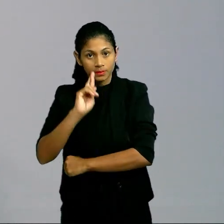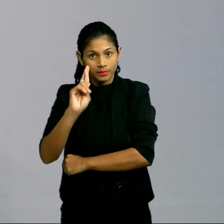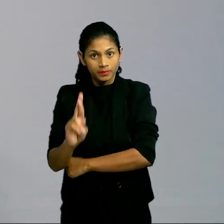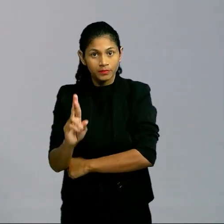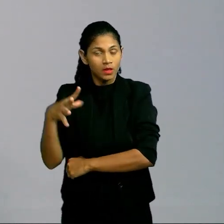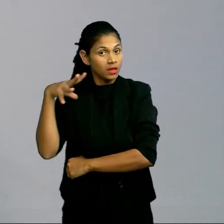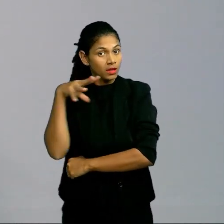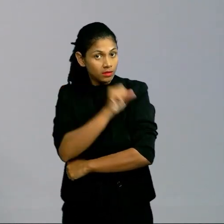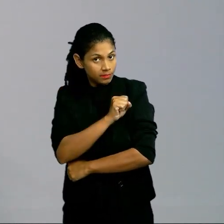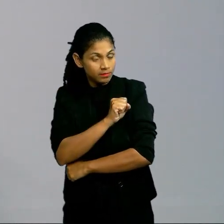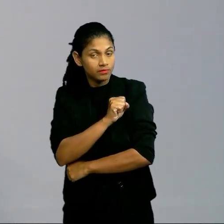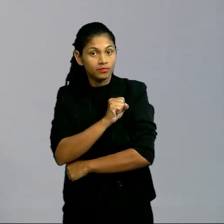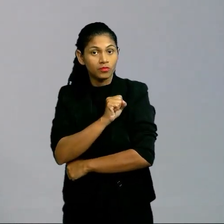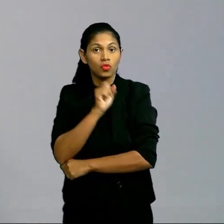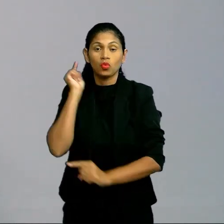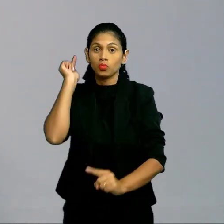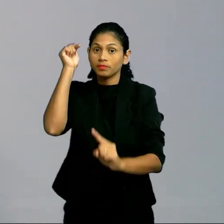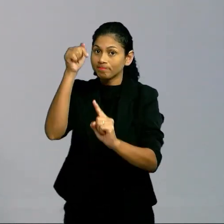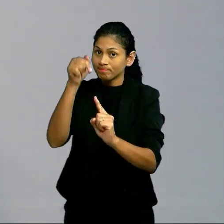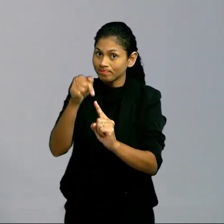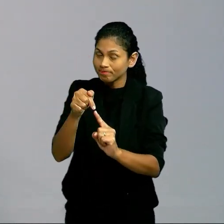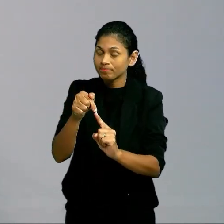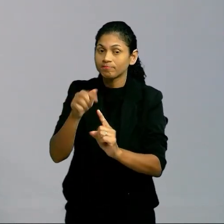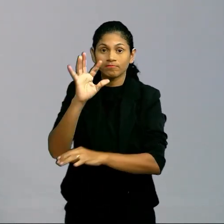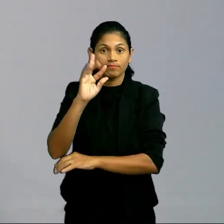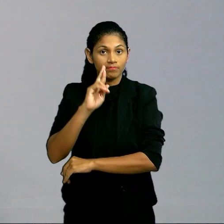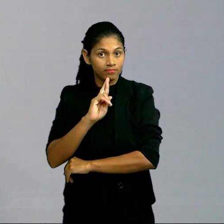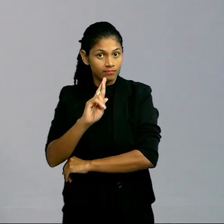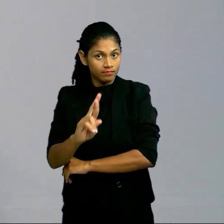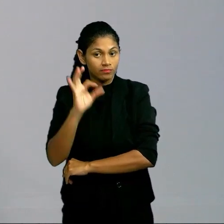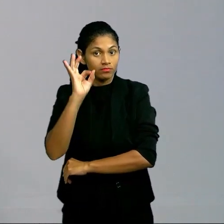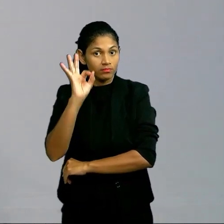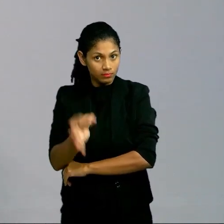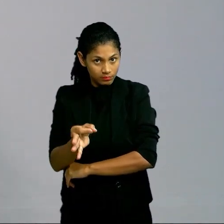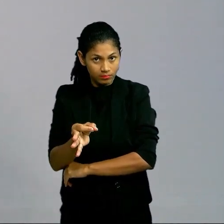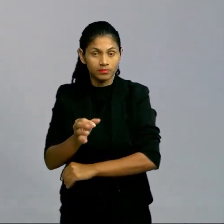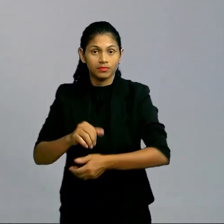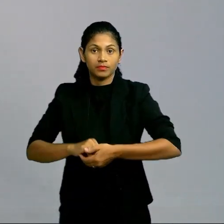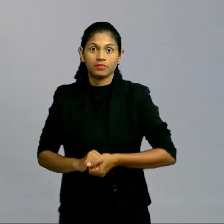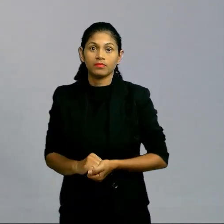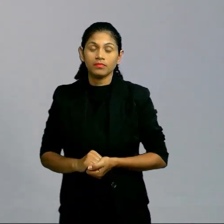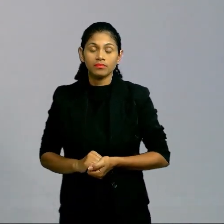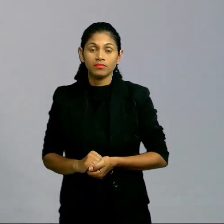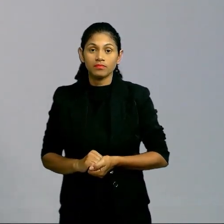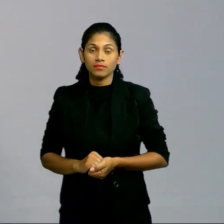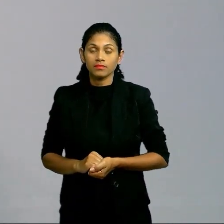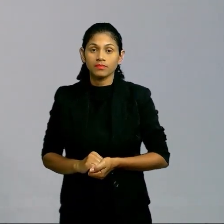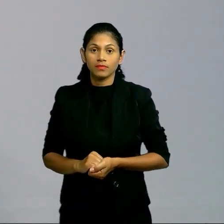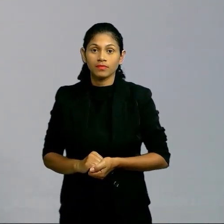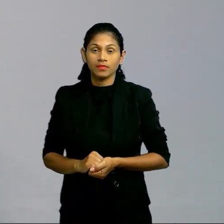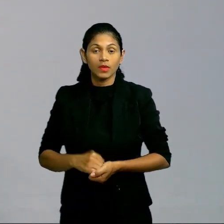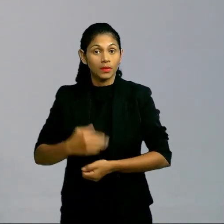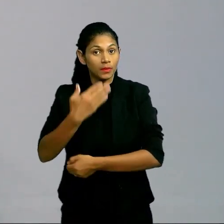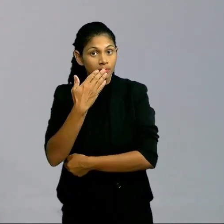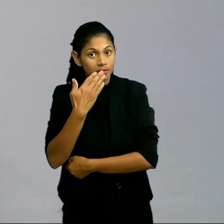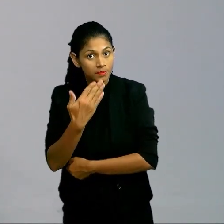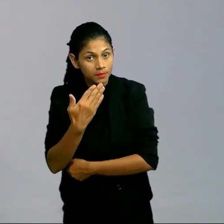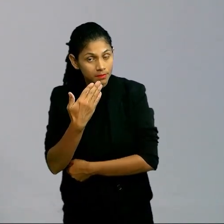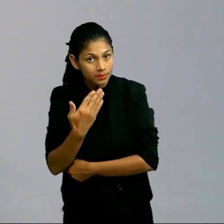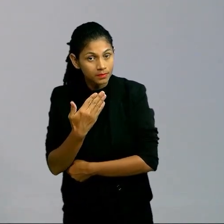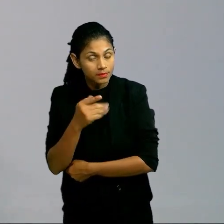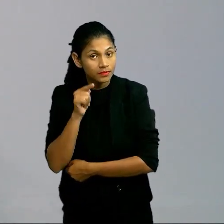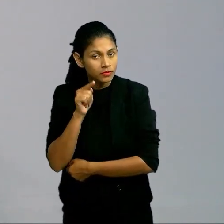forma rápida, objetiva e acertar as questões, tá bom? Peço que você, se você tiver alguma